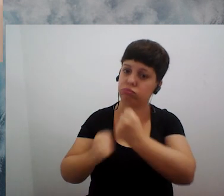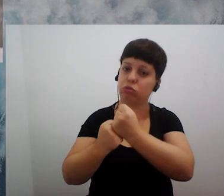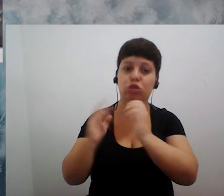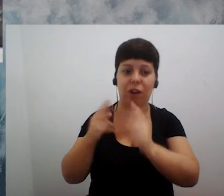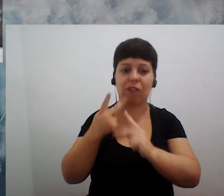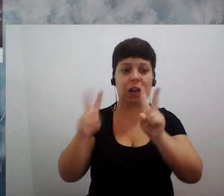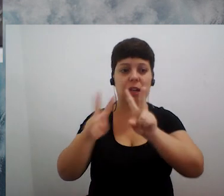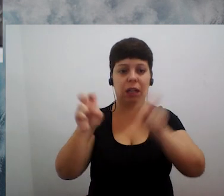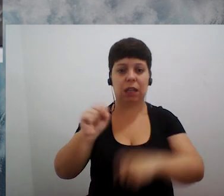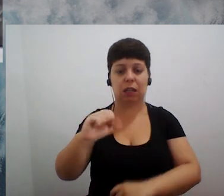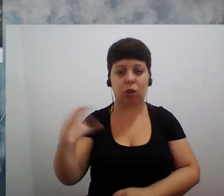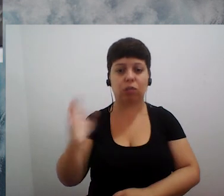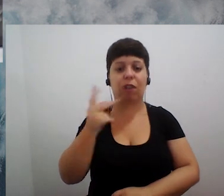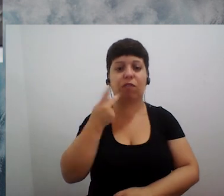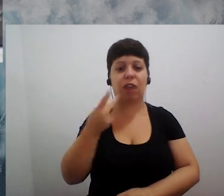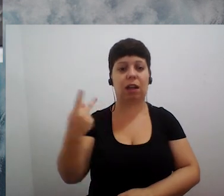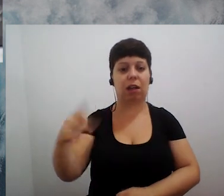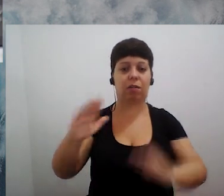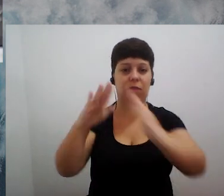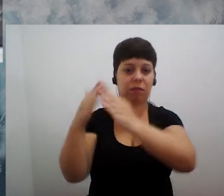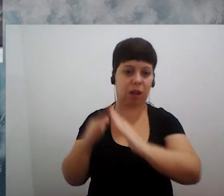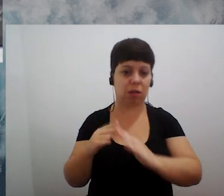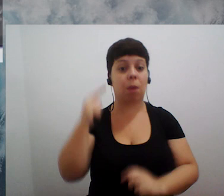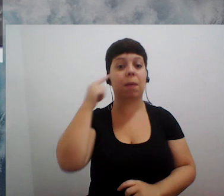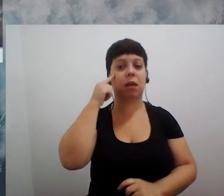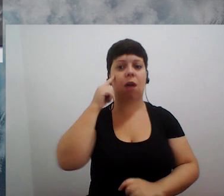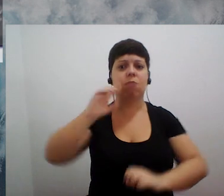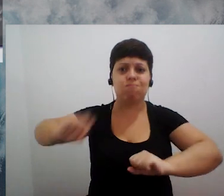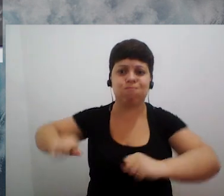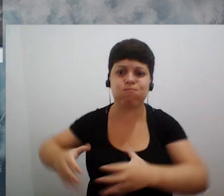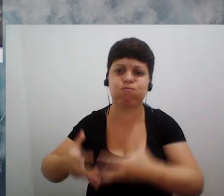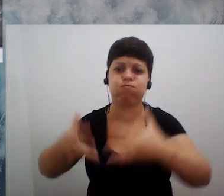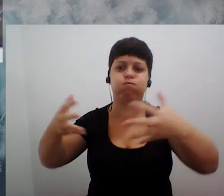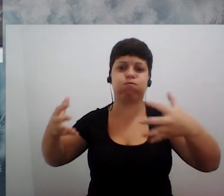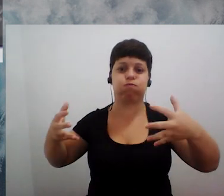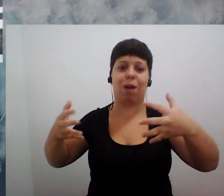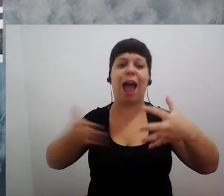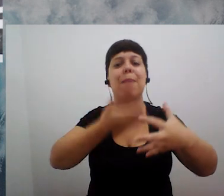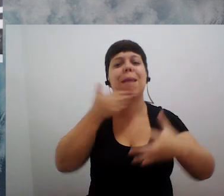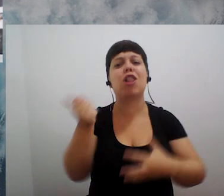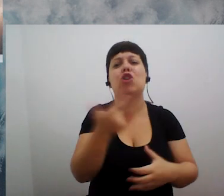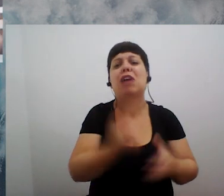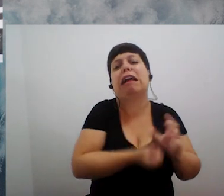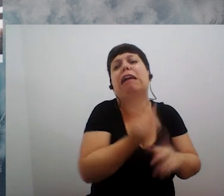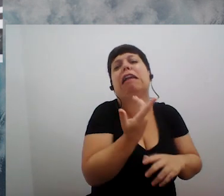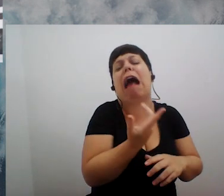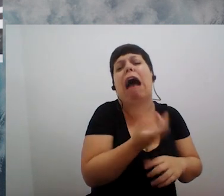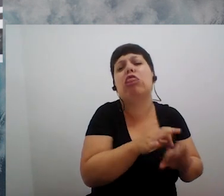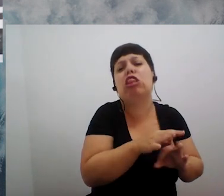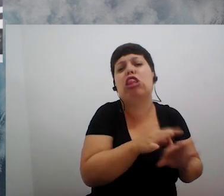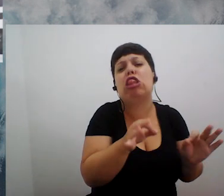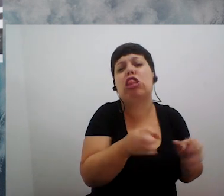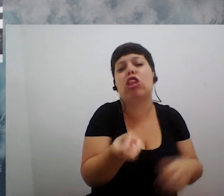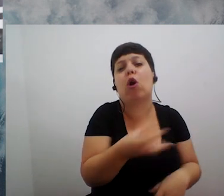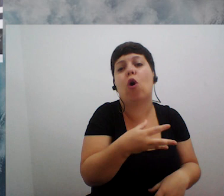já fala sobre esse mar, já fala sobre essa favela. Então, isso é uma coisa que potencializa. Melhor do que você criar, é você